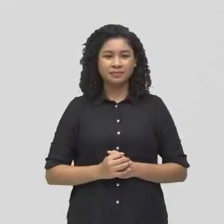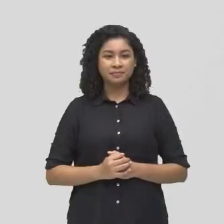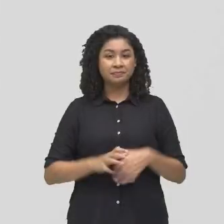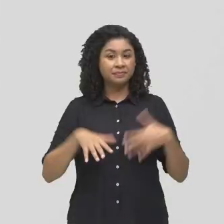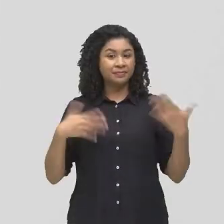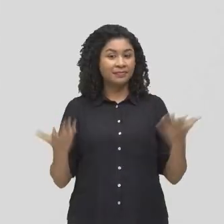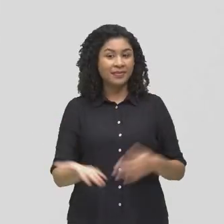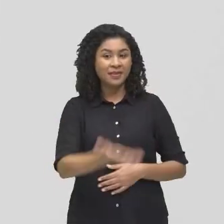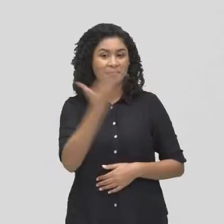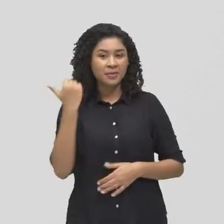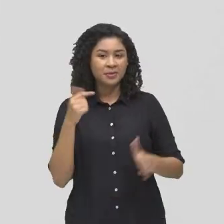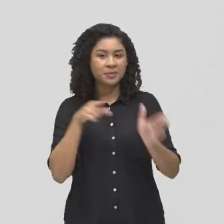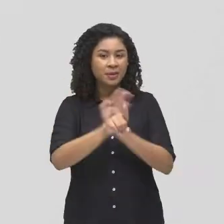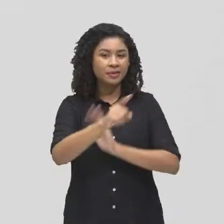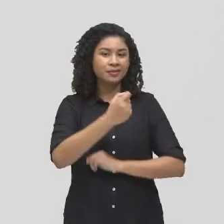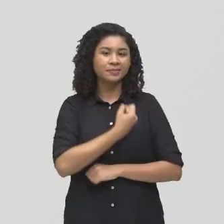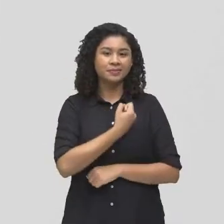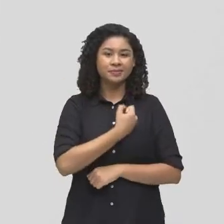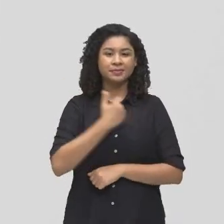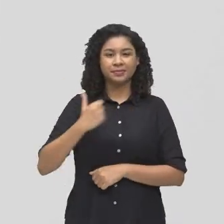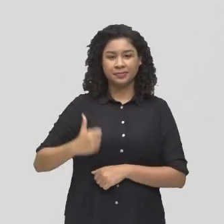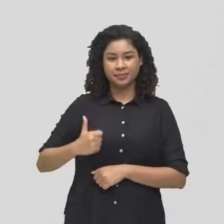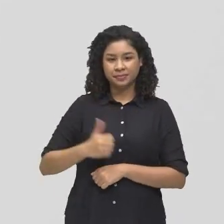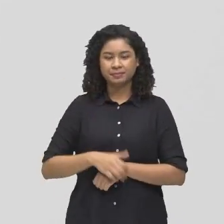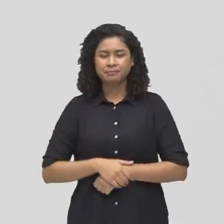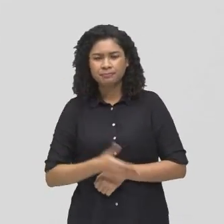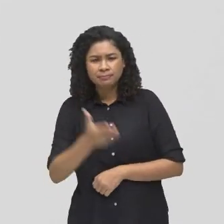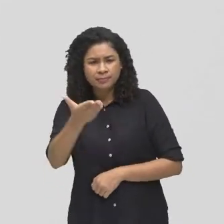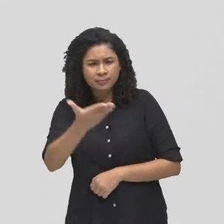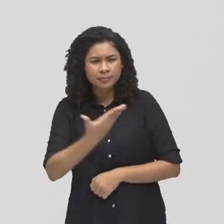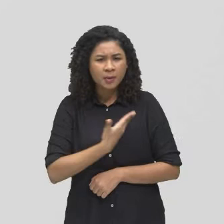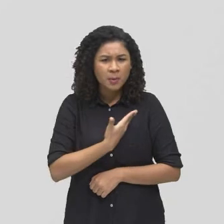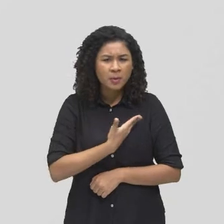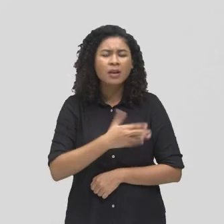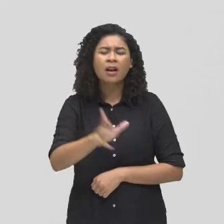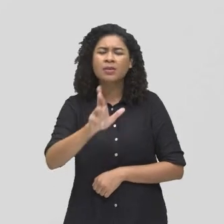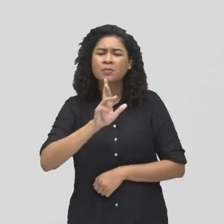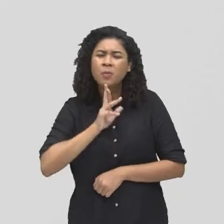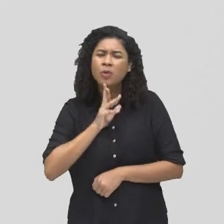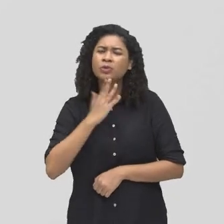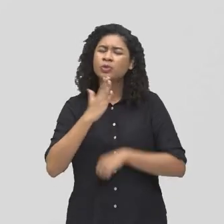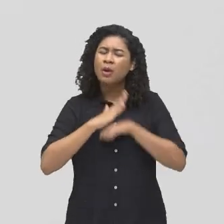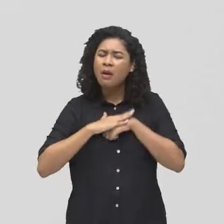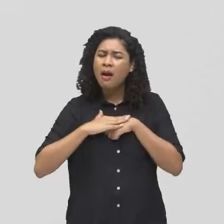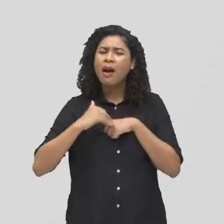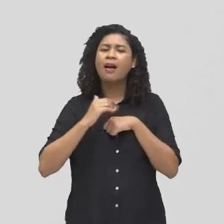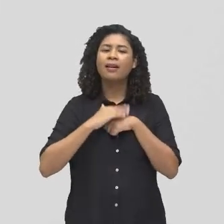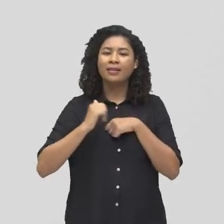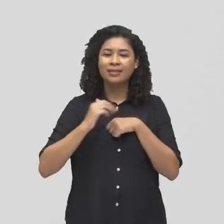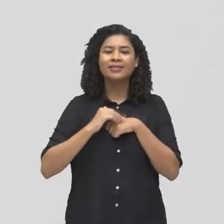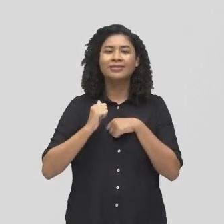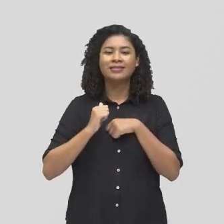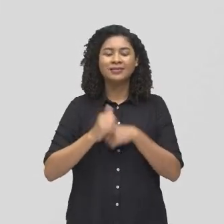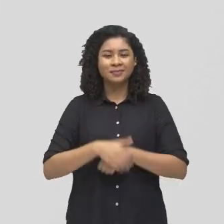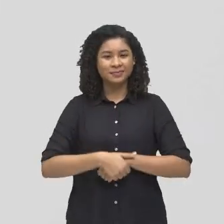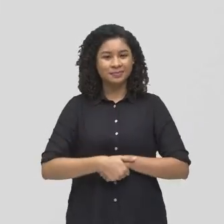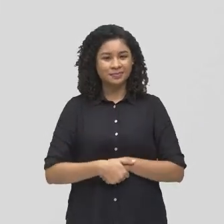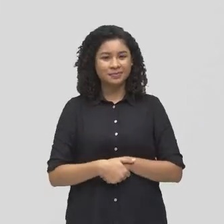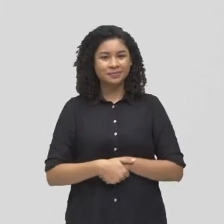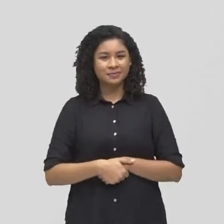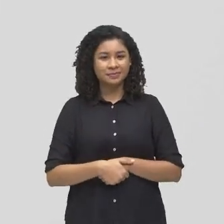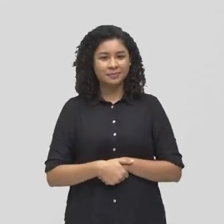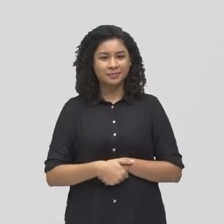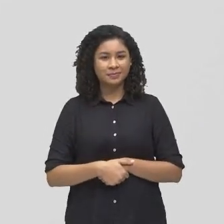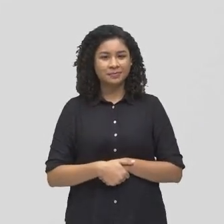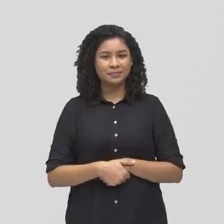Vamos lá então de questão número 1. Meu caro amigo, responde com carinho que com certeza você vai ser muito bem acolhido. Questão número